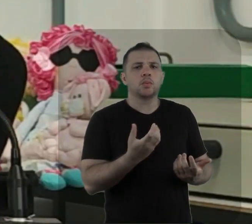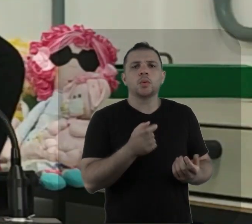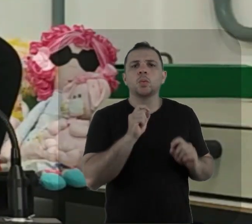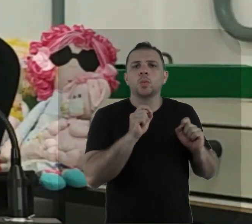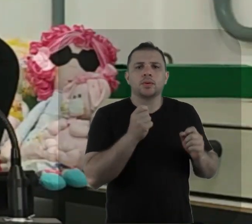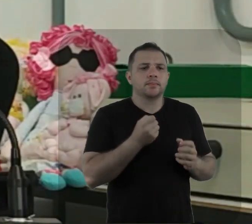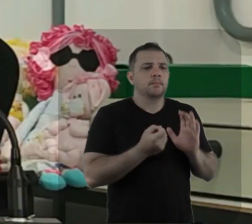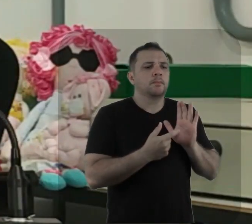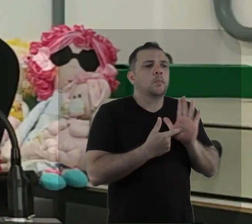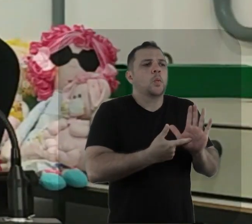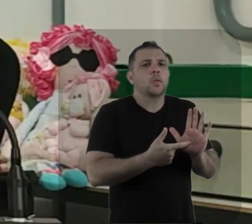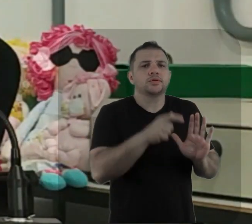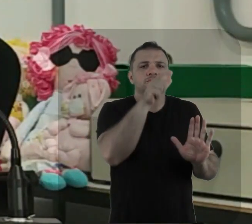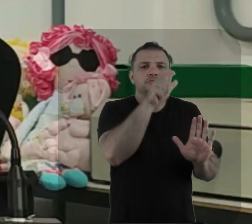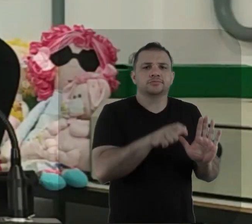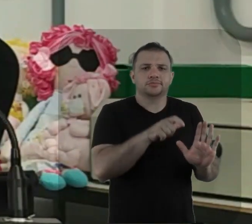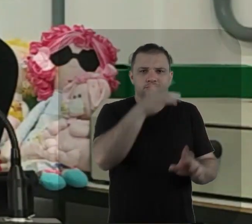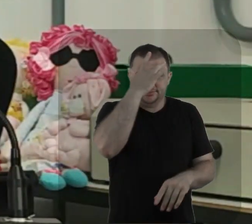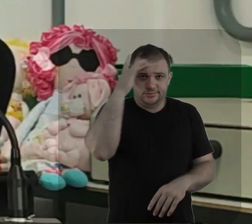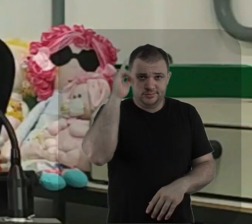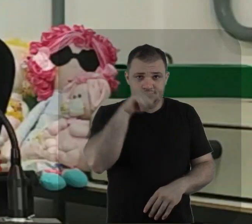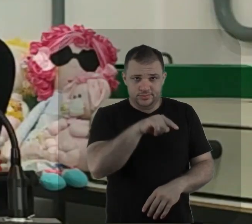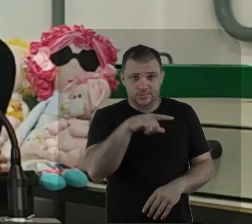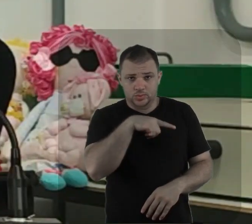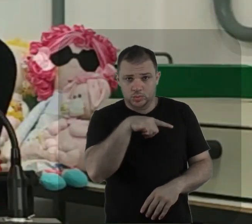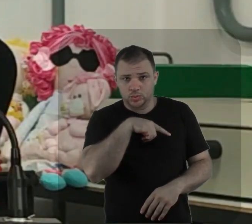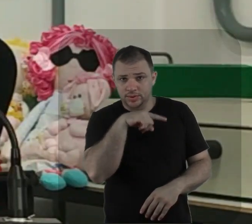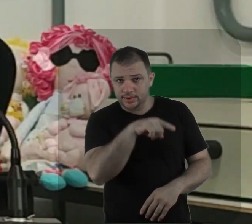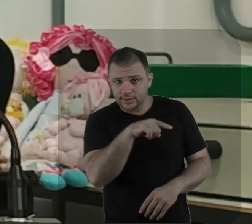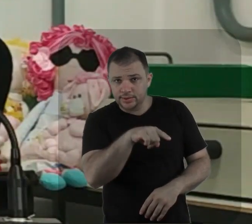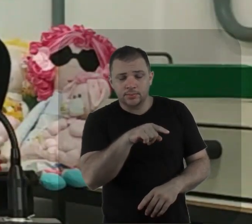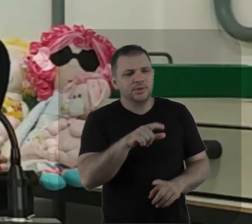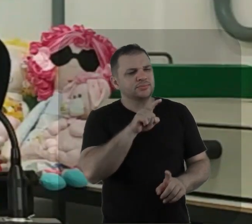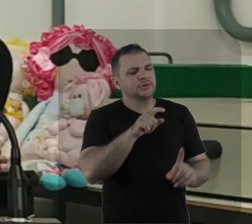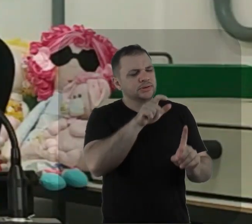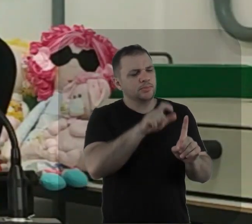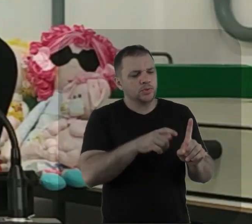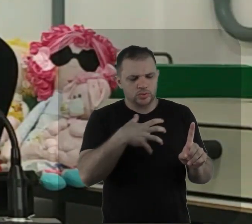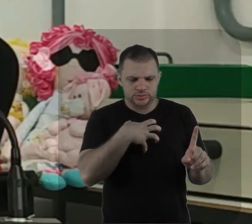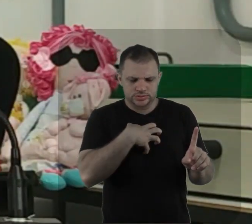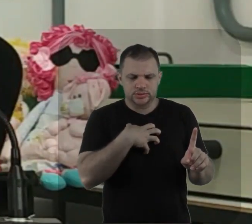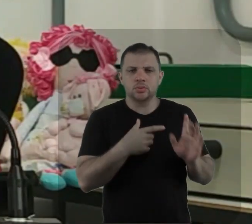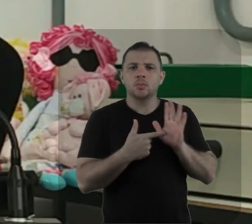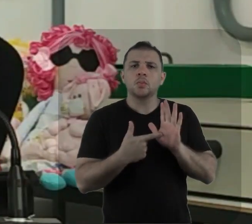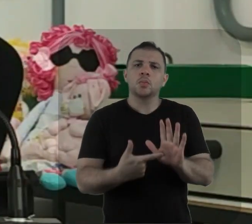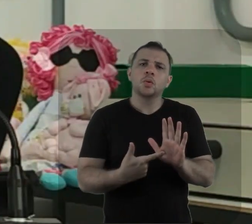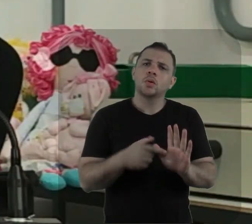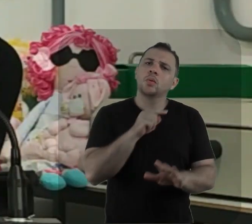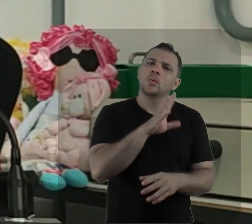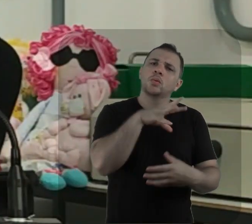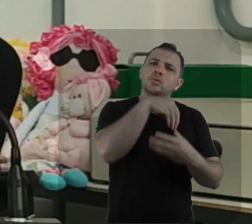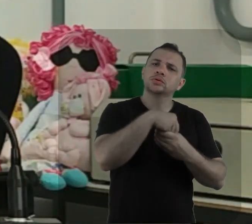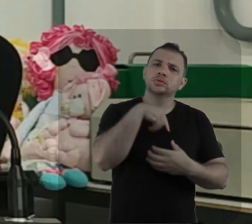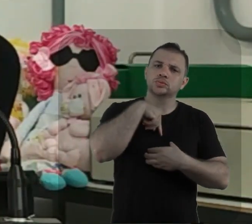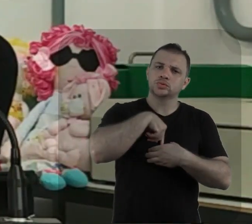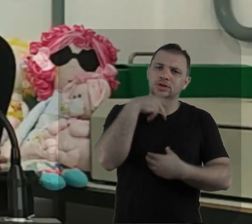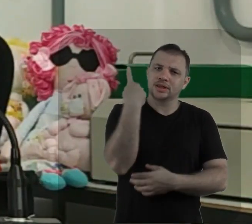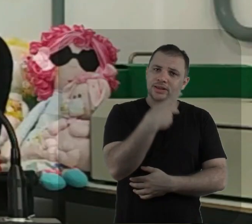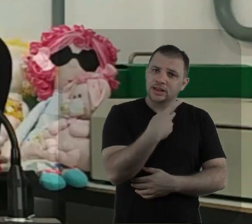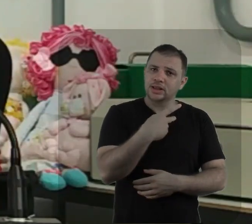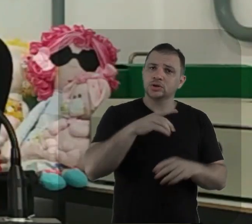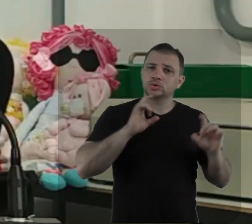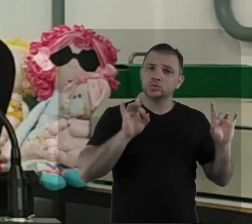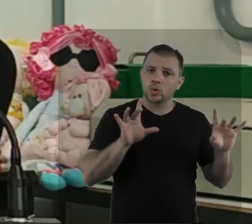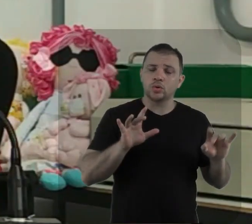mas o que, que esse sintoma quer dizer, né? Para que, que esse sintoma surge, como ele se comunica? Na verdade, o sintoma não é o sintoma do sujeito, é